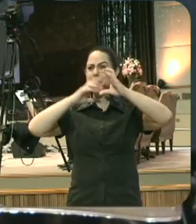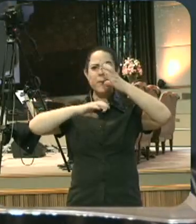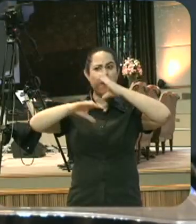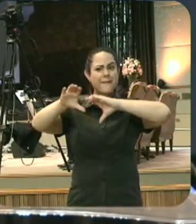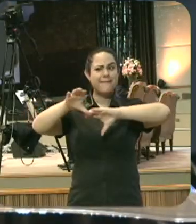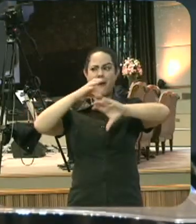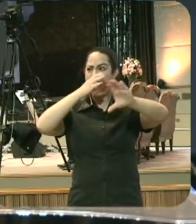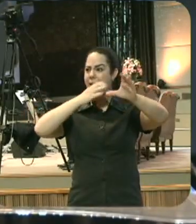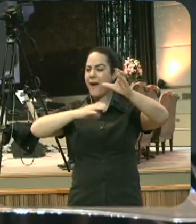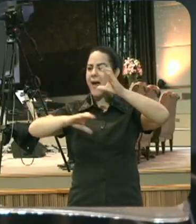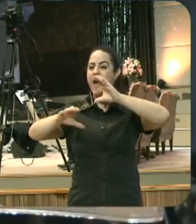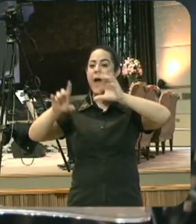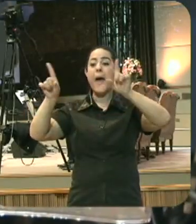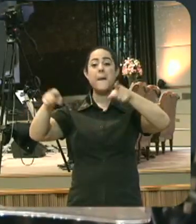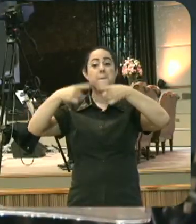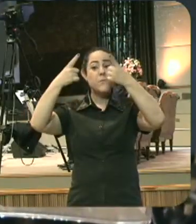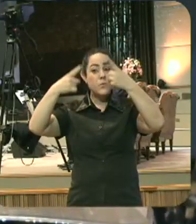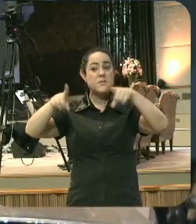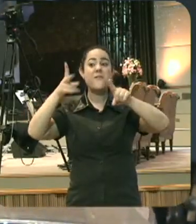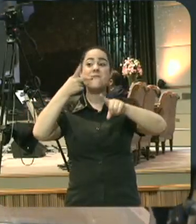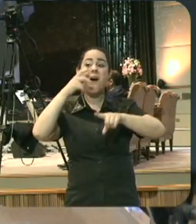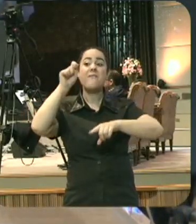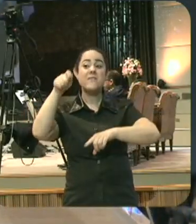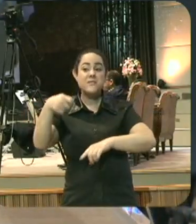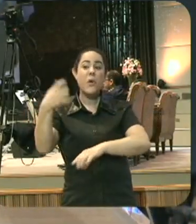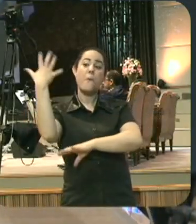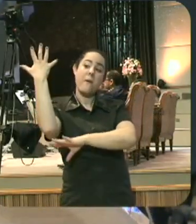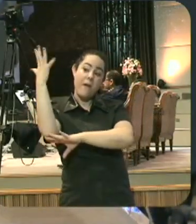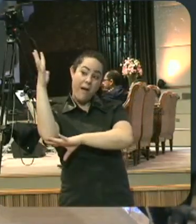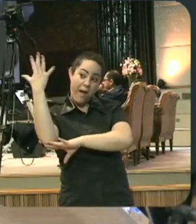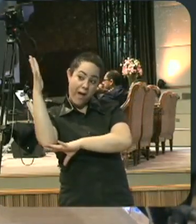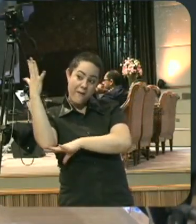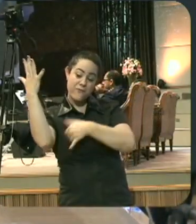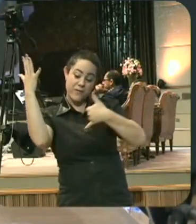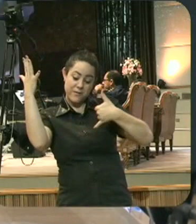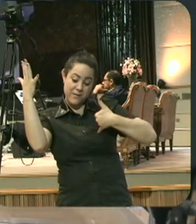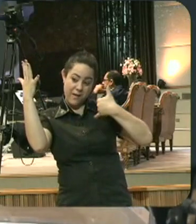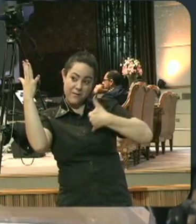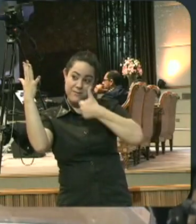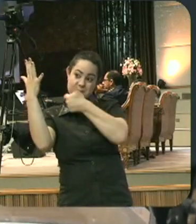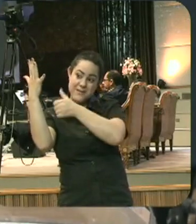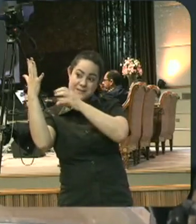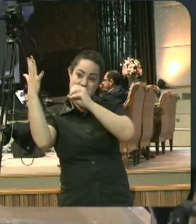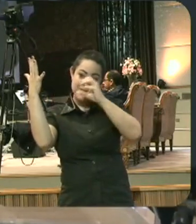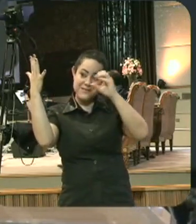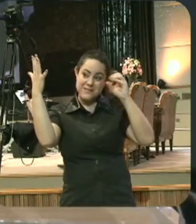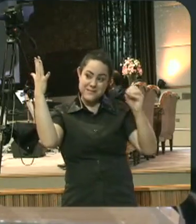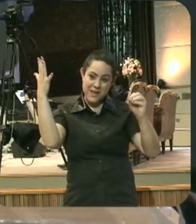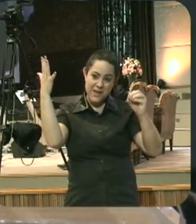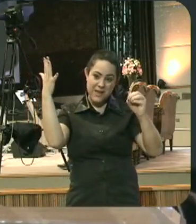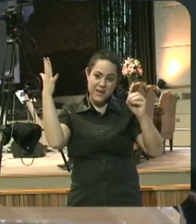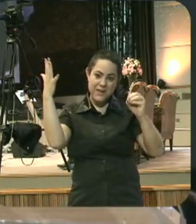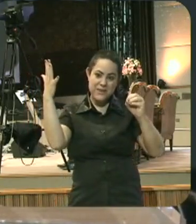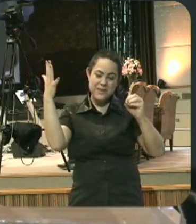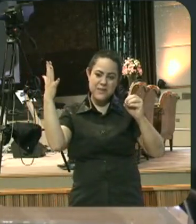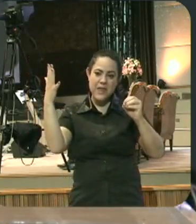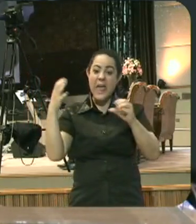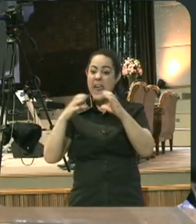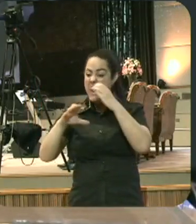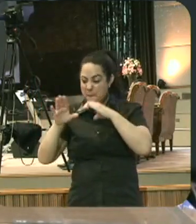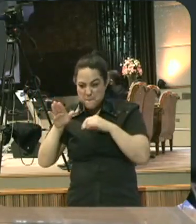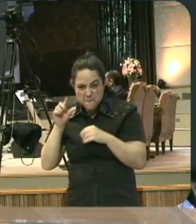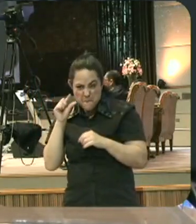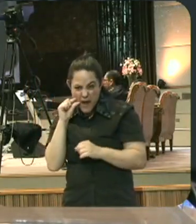alto, uma canção que falava de uma árvore de 100 anos. E ele cantou no baixinho não, ele